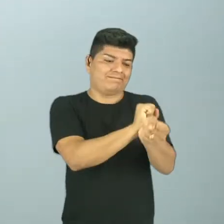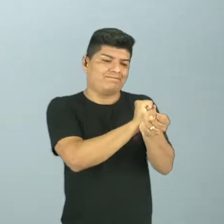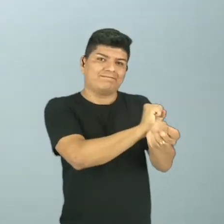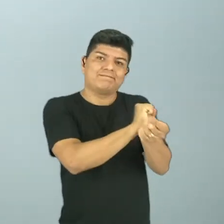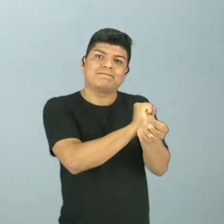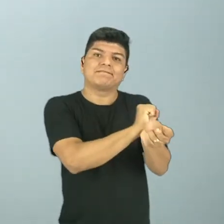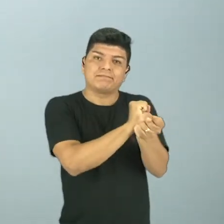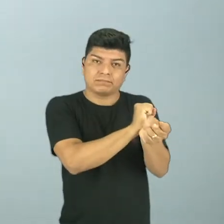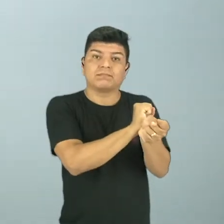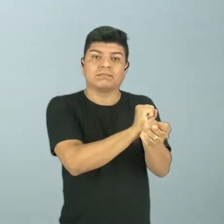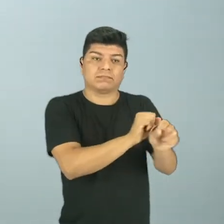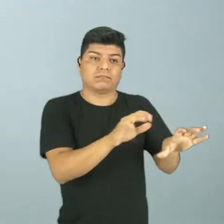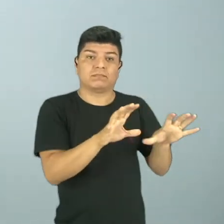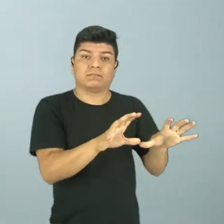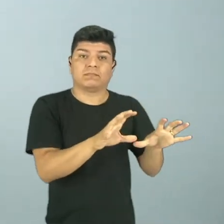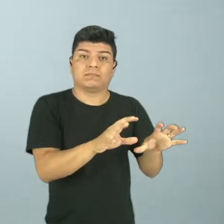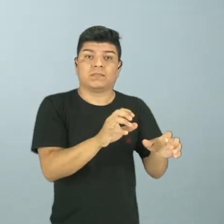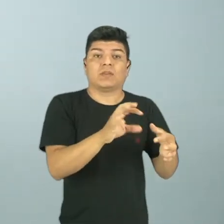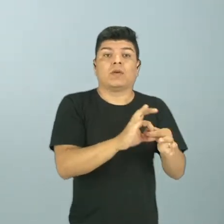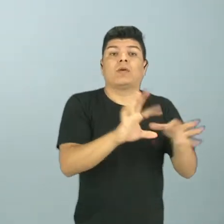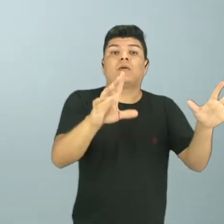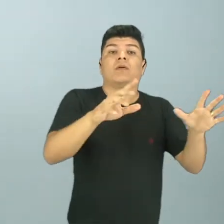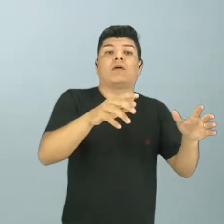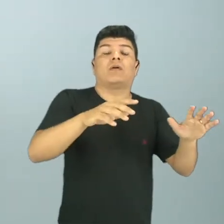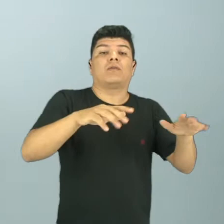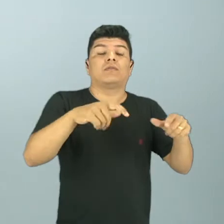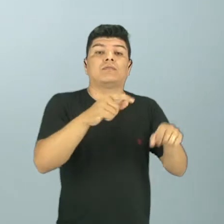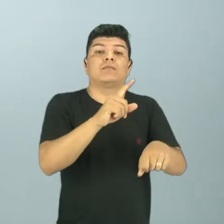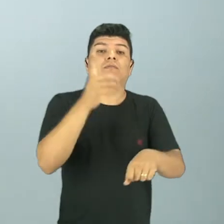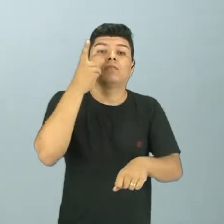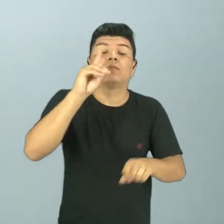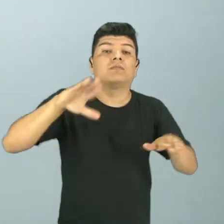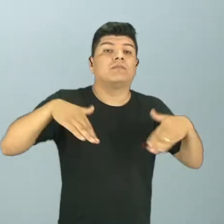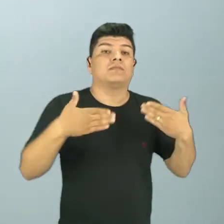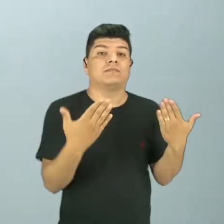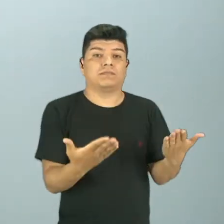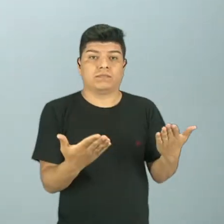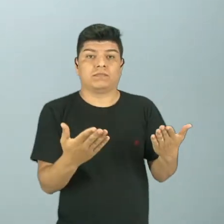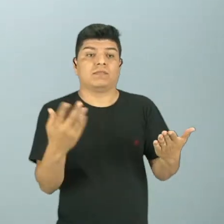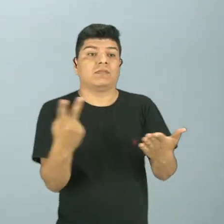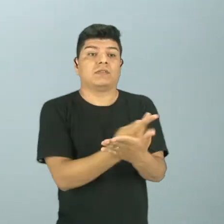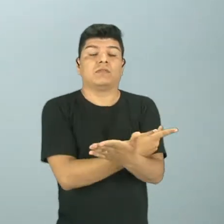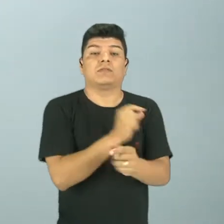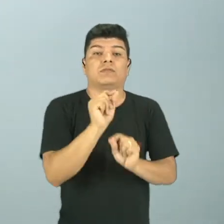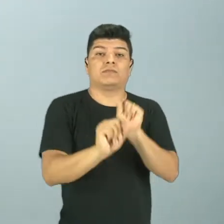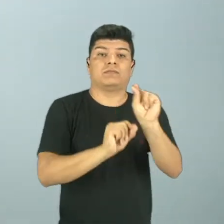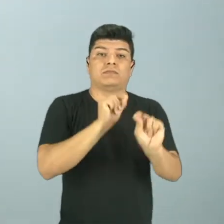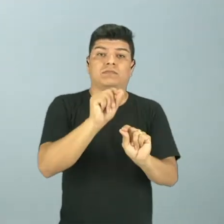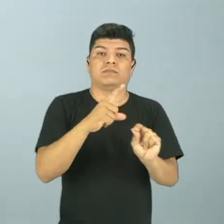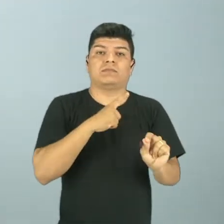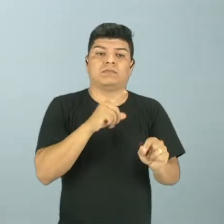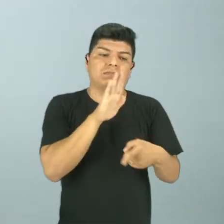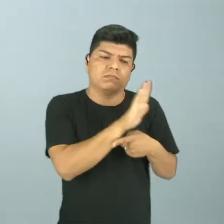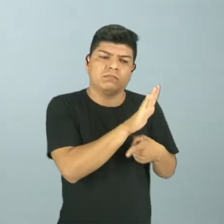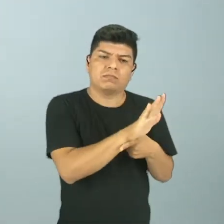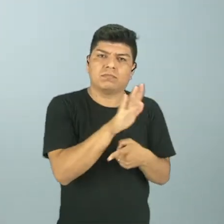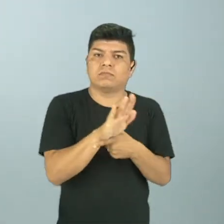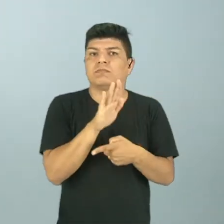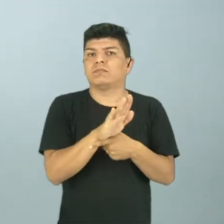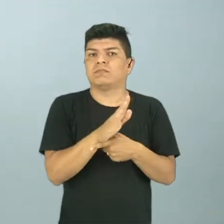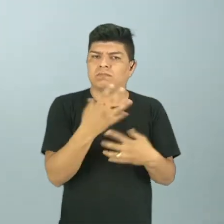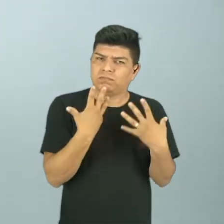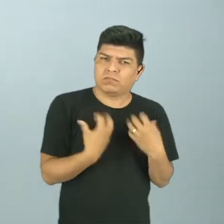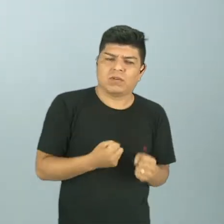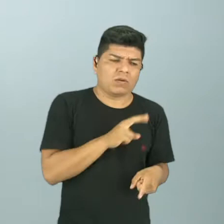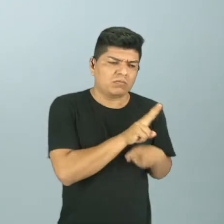não é mesmo? Quando os escravos são libertos, o que vai acontecer com eles? Eles têm algum tipo de amparo, eles recebem algum tipo